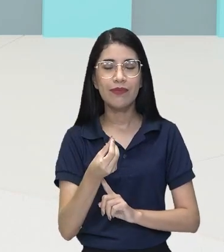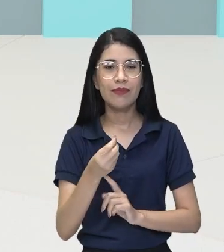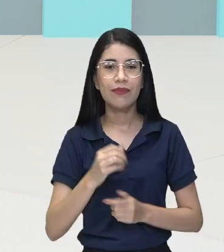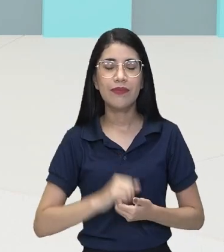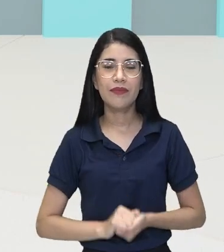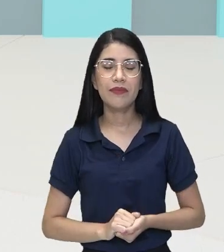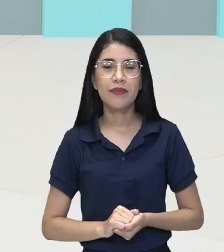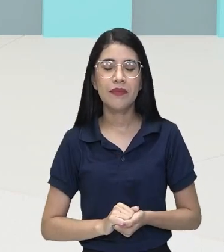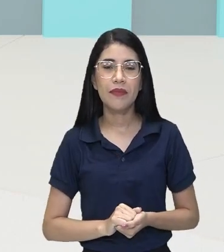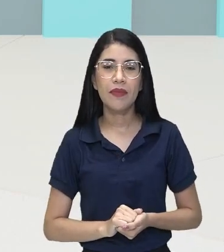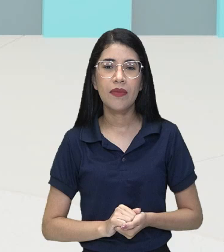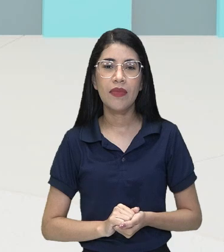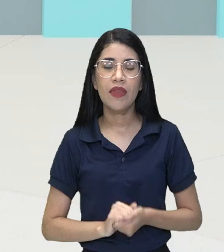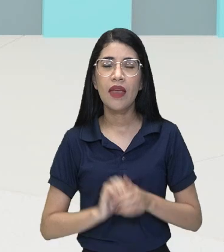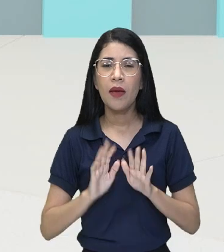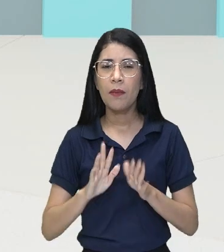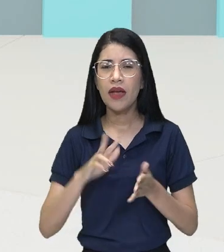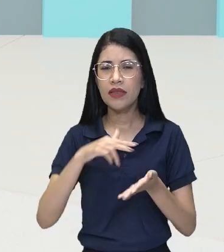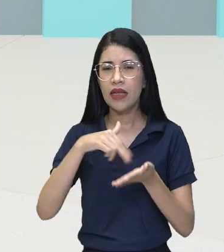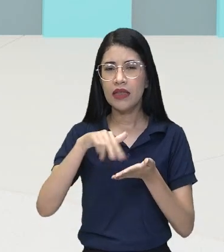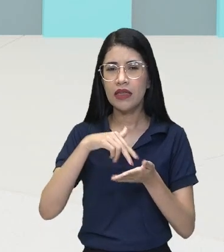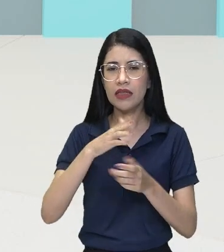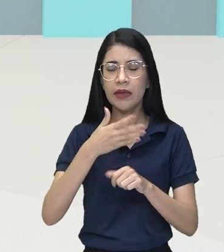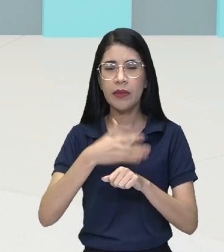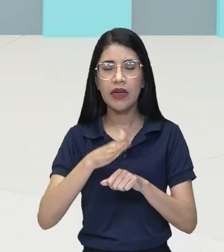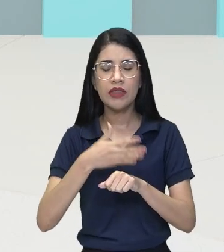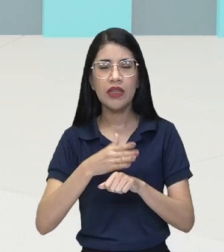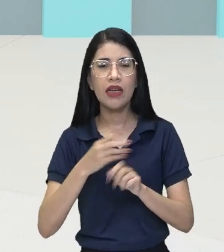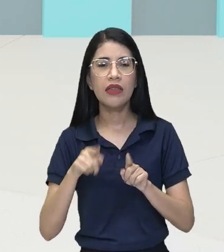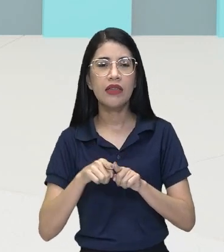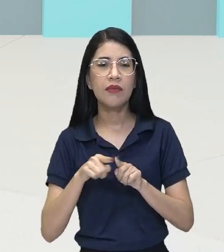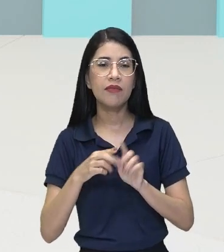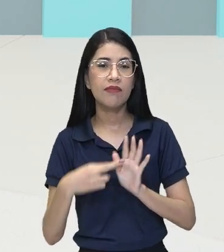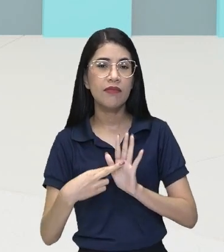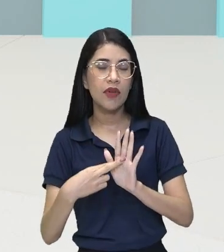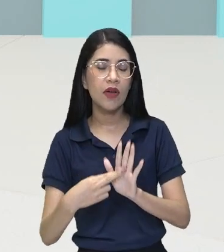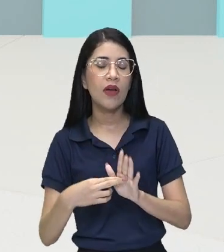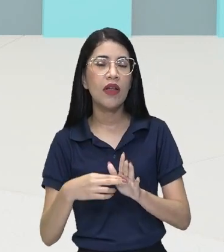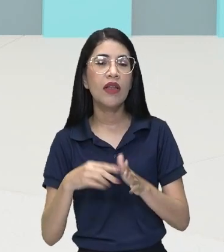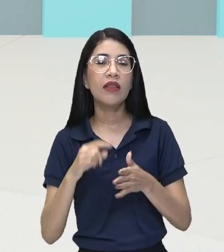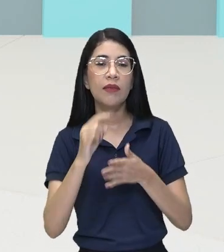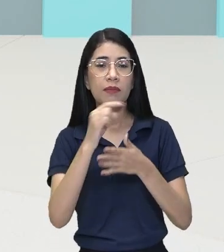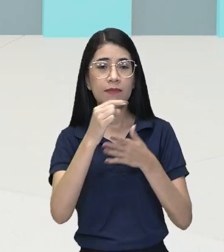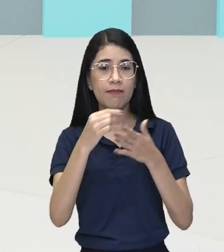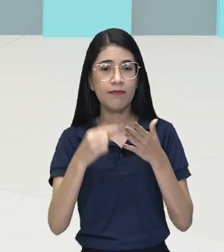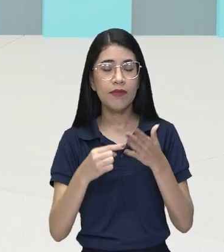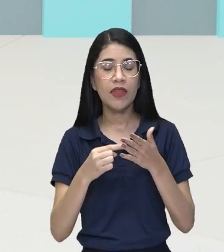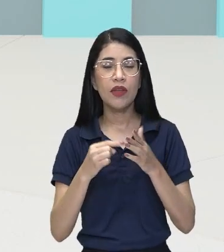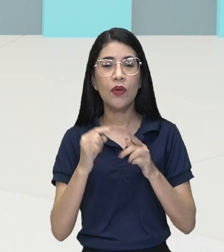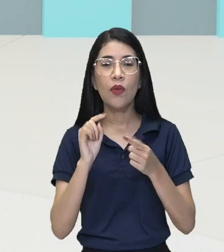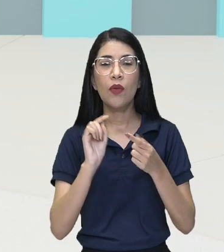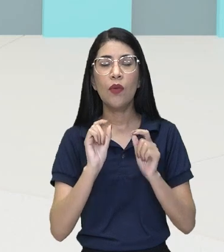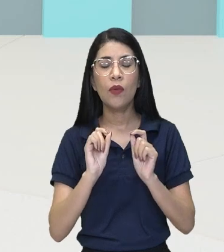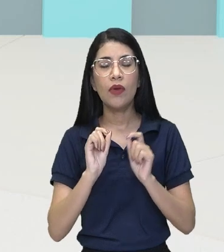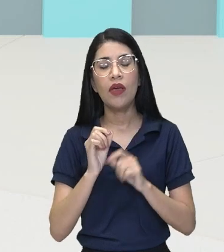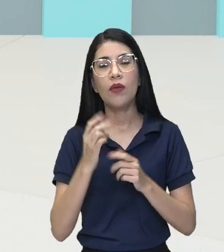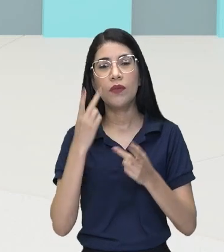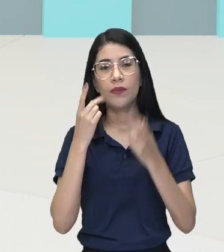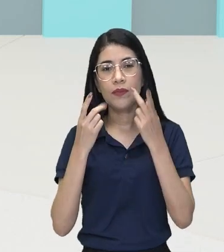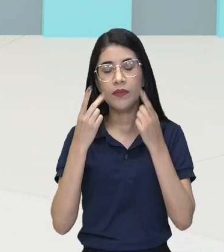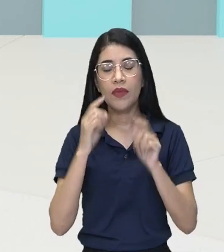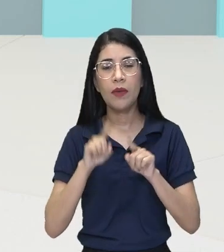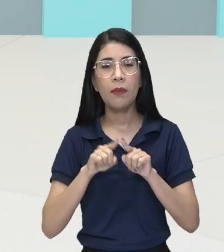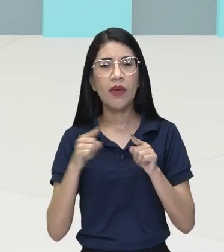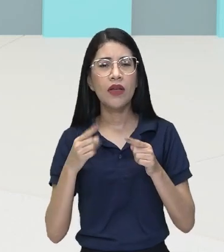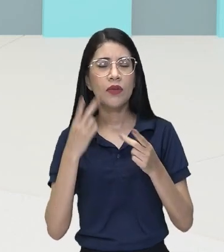Mas para fazer a dança, para fazer as representações, nós temos um item que é chamado de teatro. Mas o teatro,